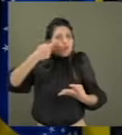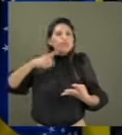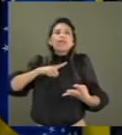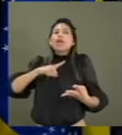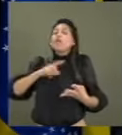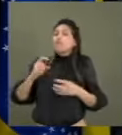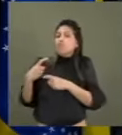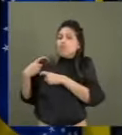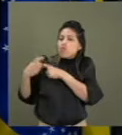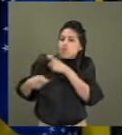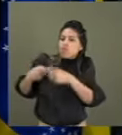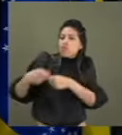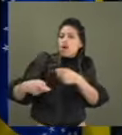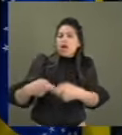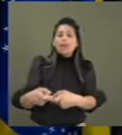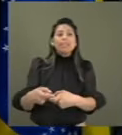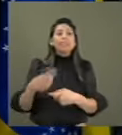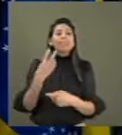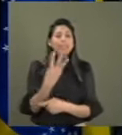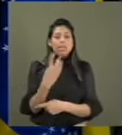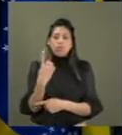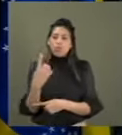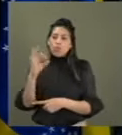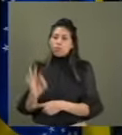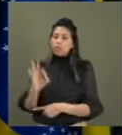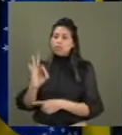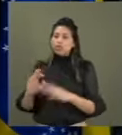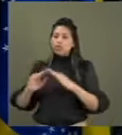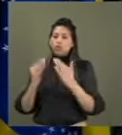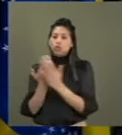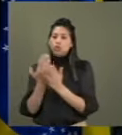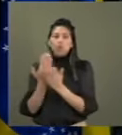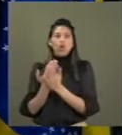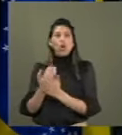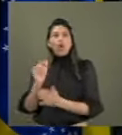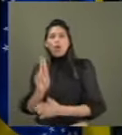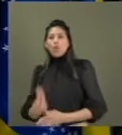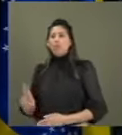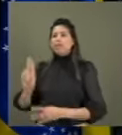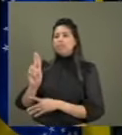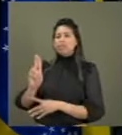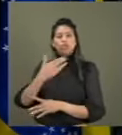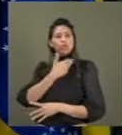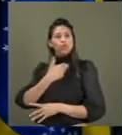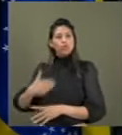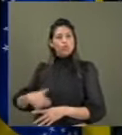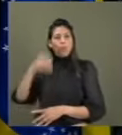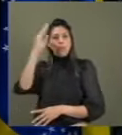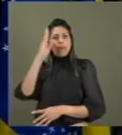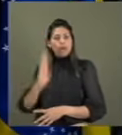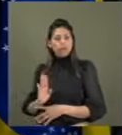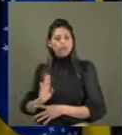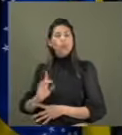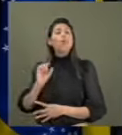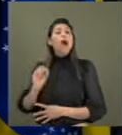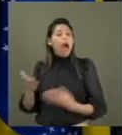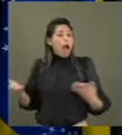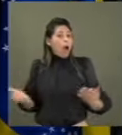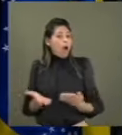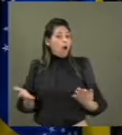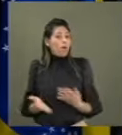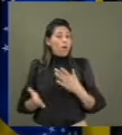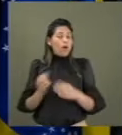nas universidades públicas do Brasil. Hoje, Em 2023, esse índice, que